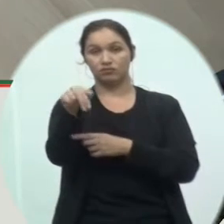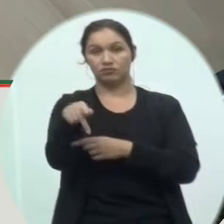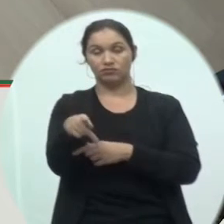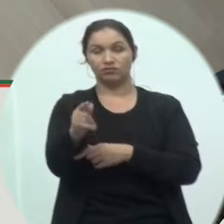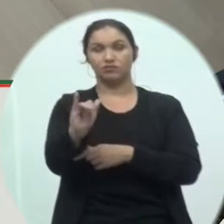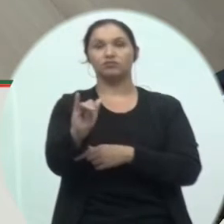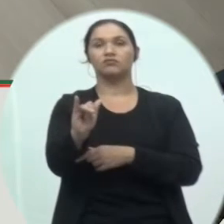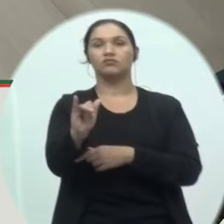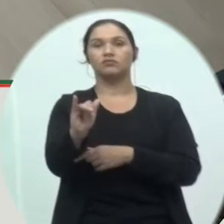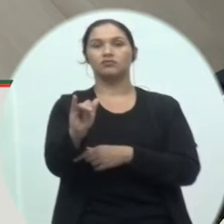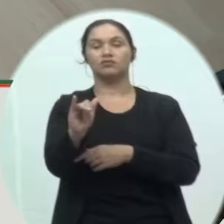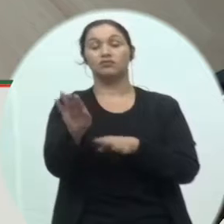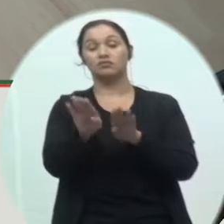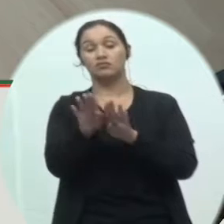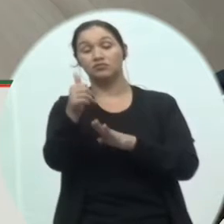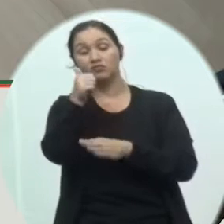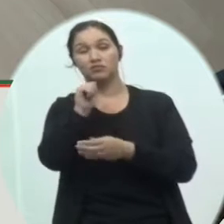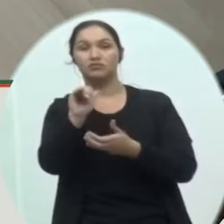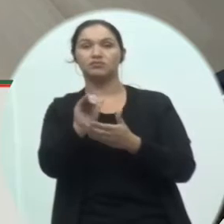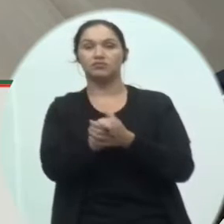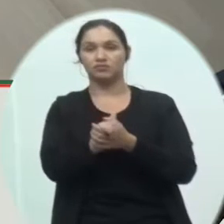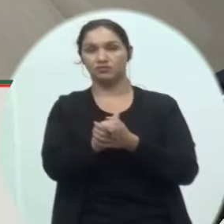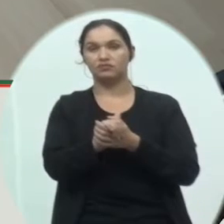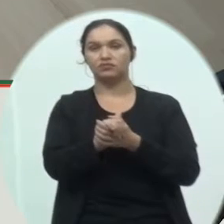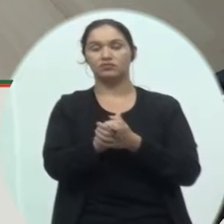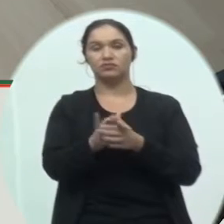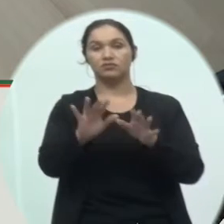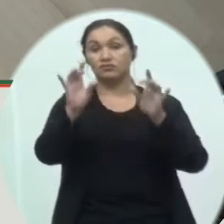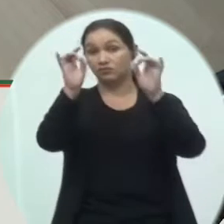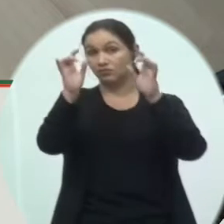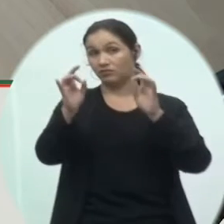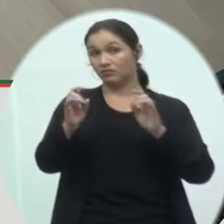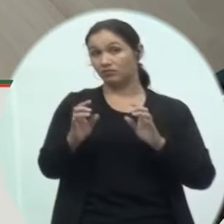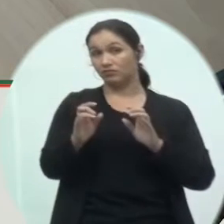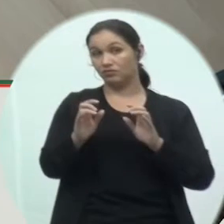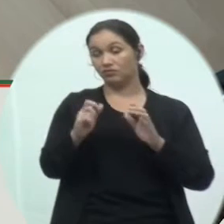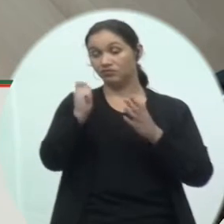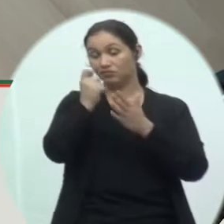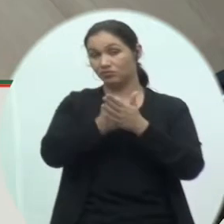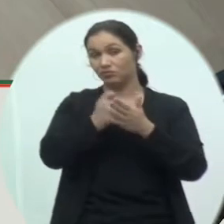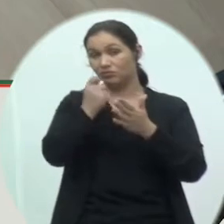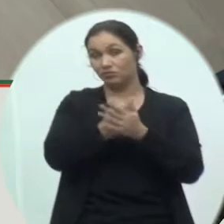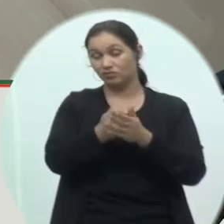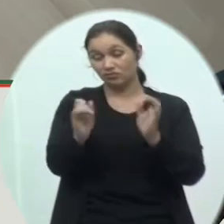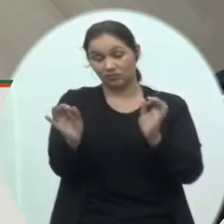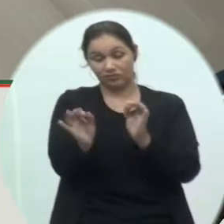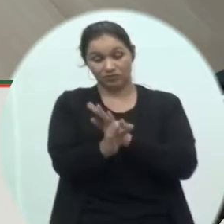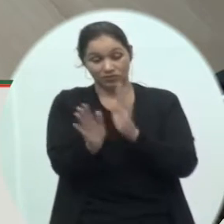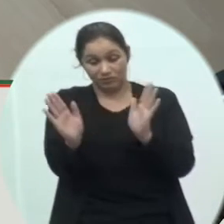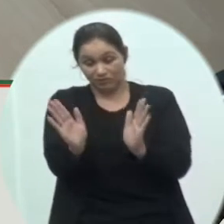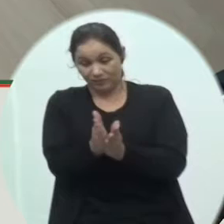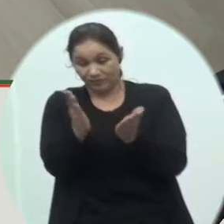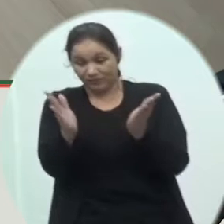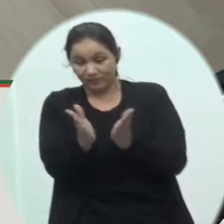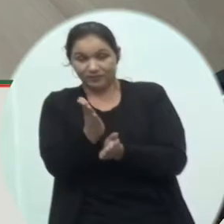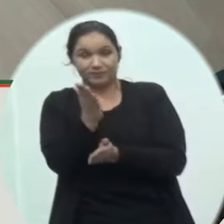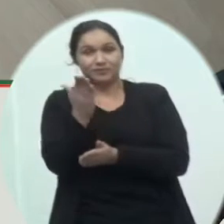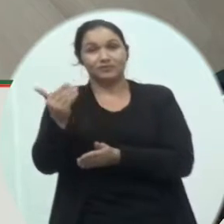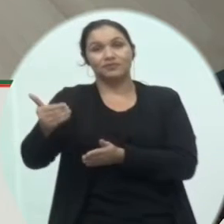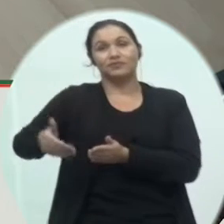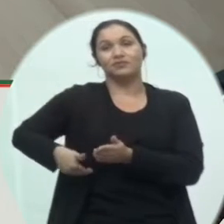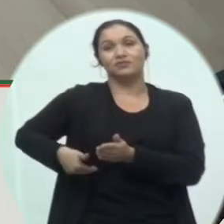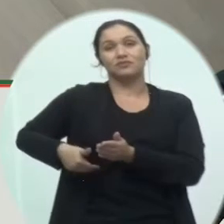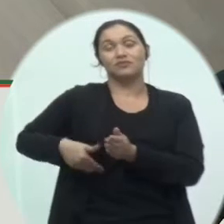esposa, Eleanor Roosevelt, especialmente na sua luta contra a fome e pobreza, bem como contra a segregação